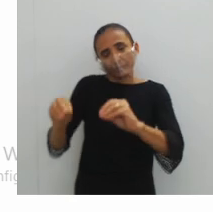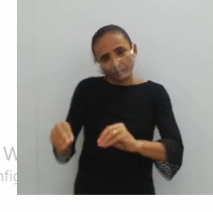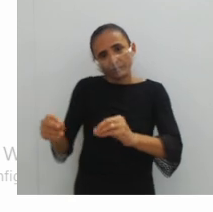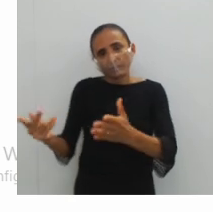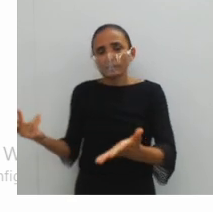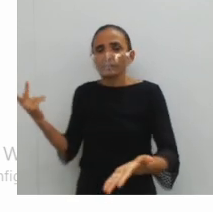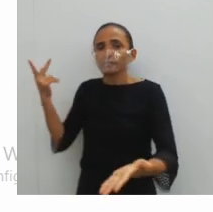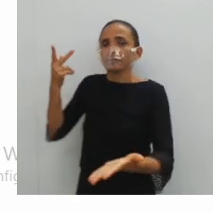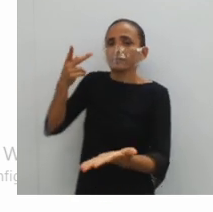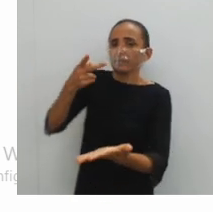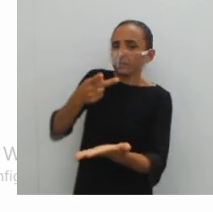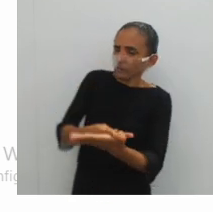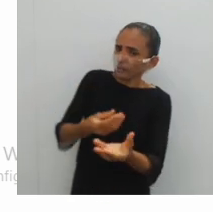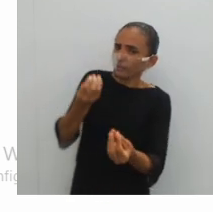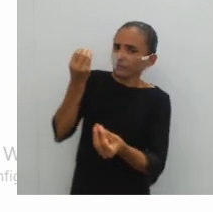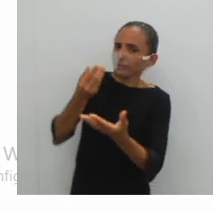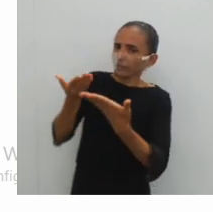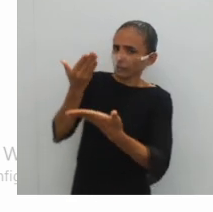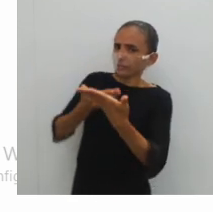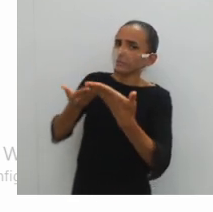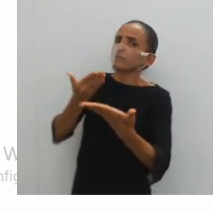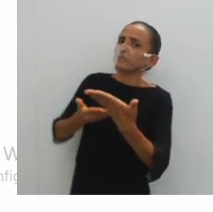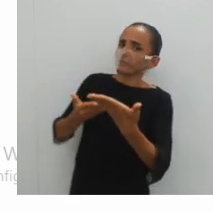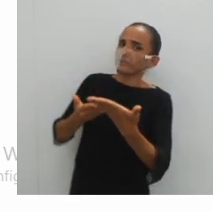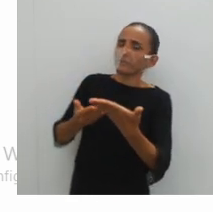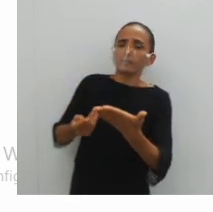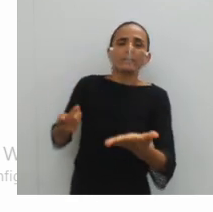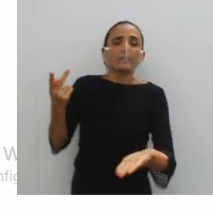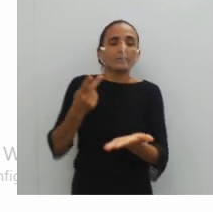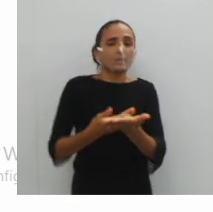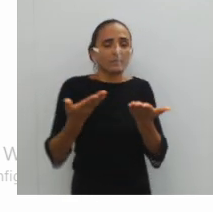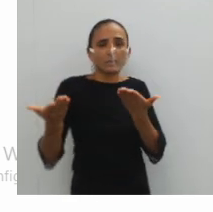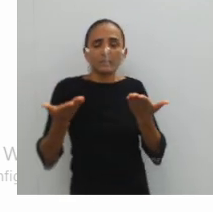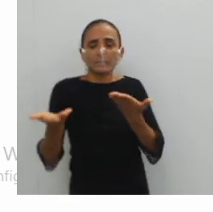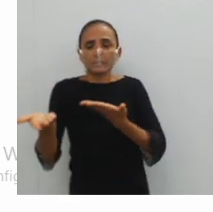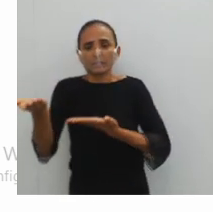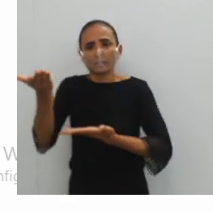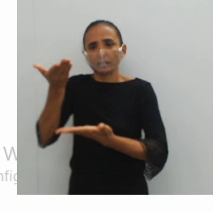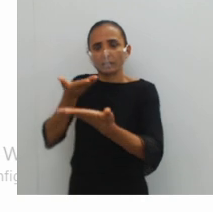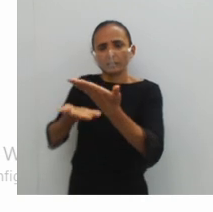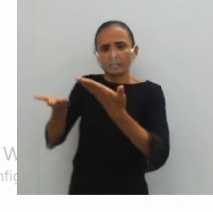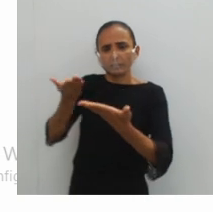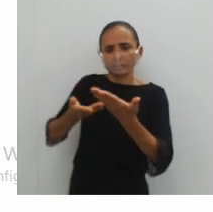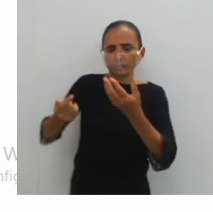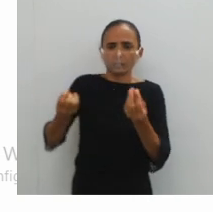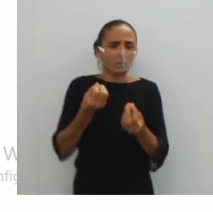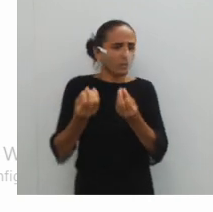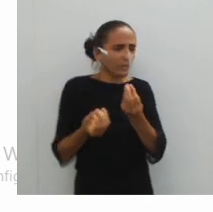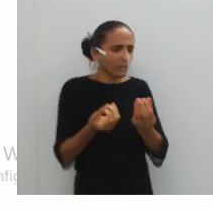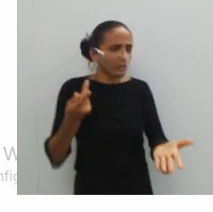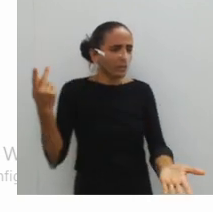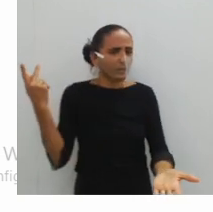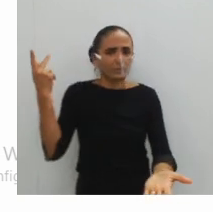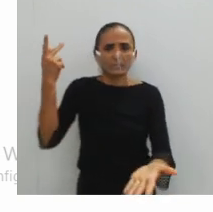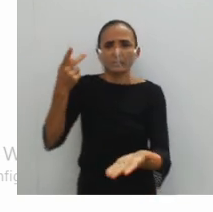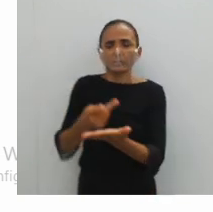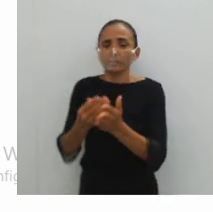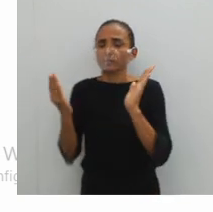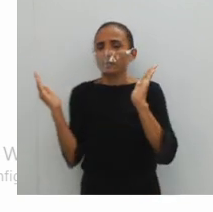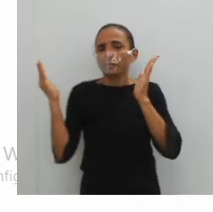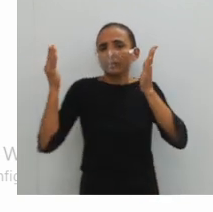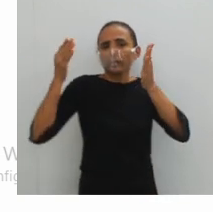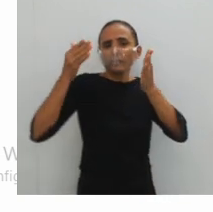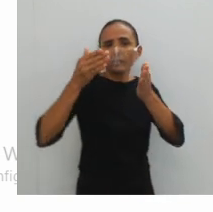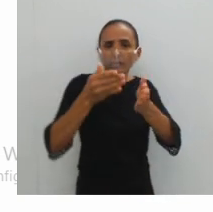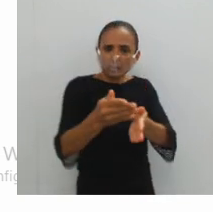possivelmente anos atrás, entendeu? Então, esse processo, através da globalização, a gente pode apontar aí que a